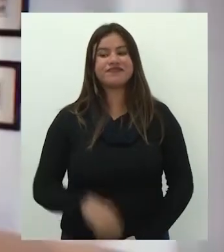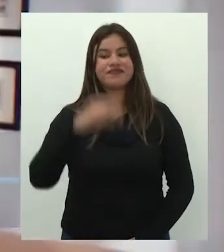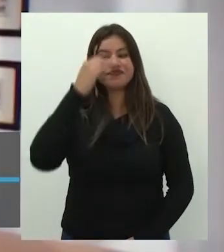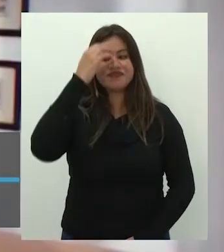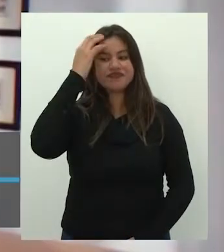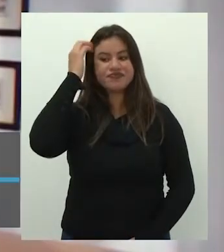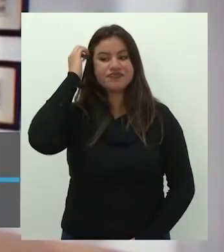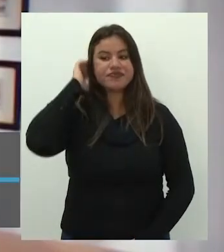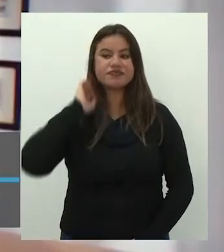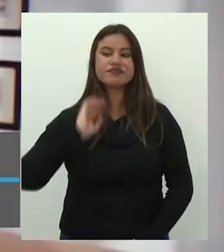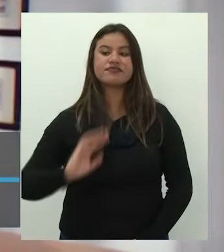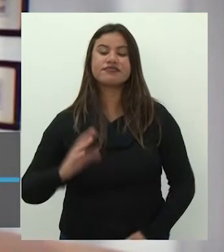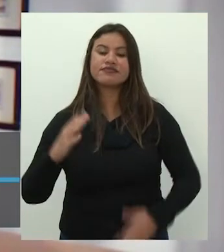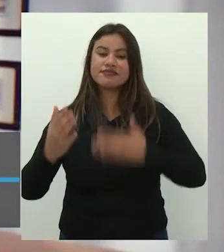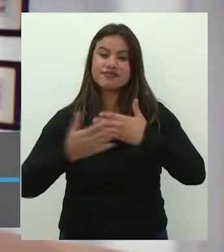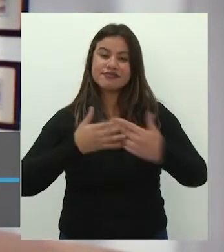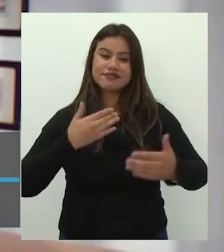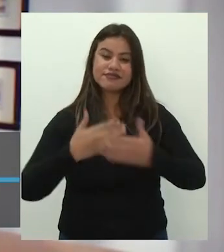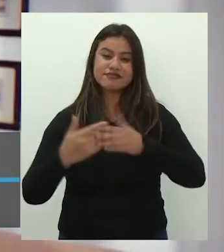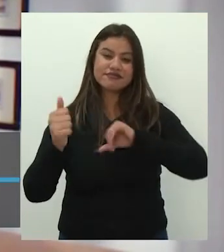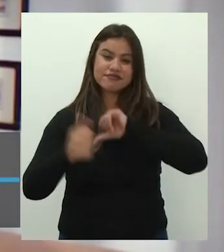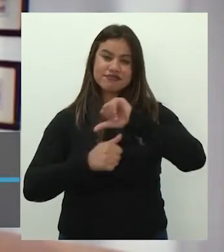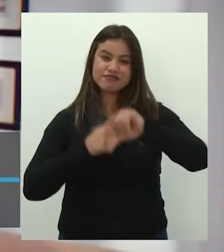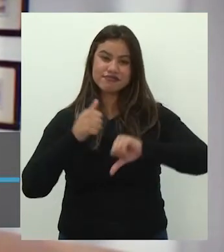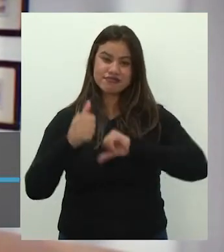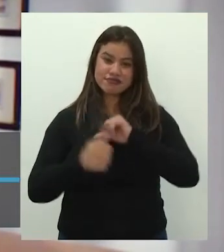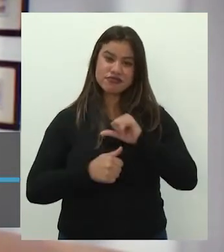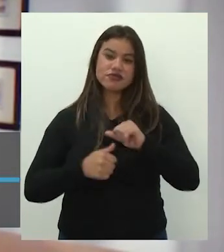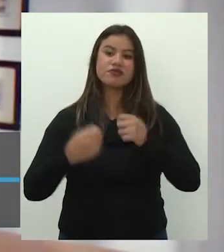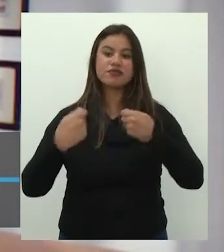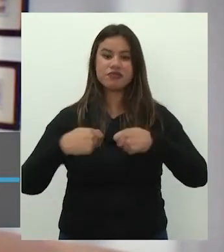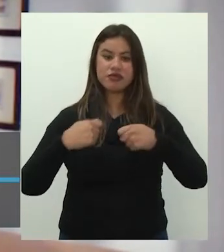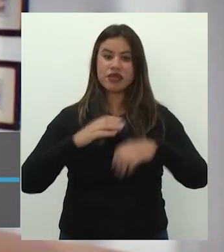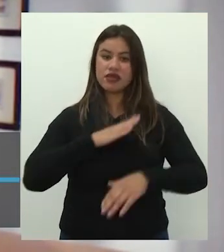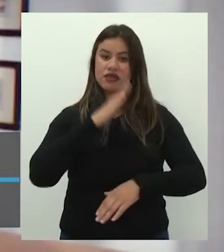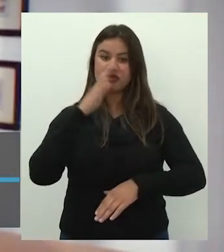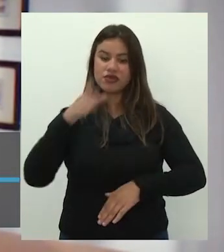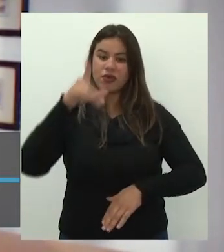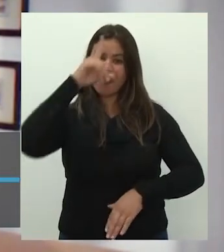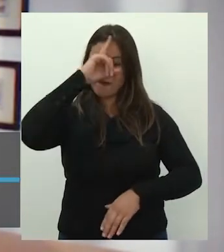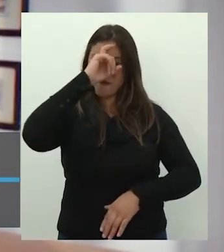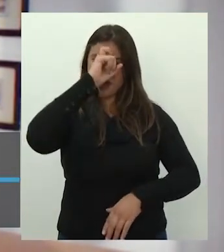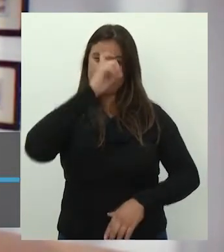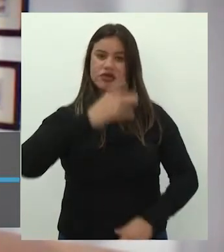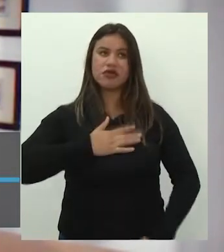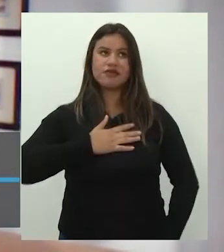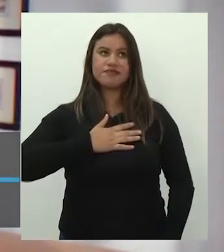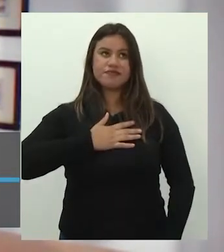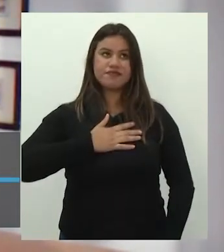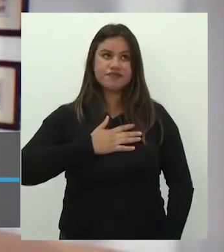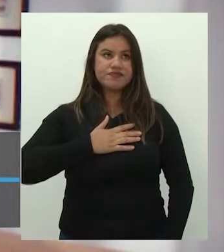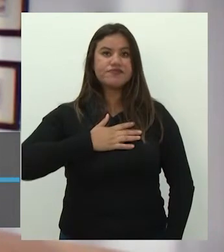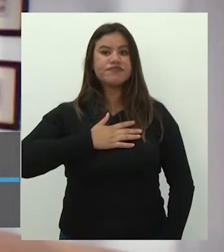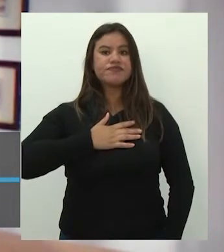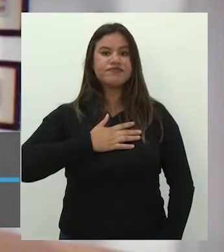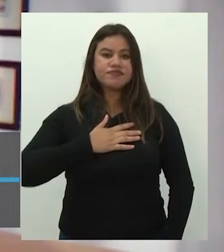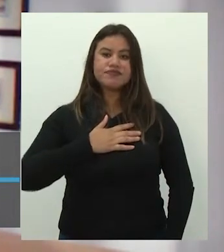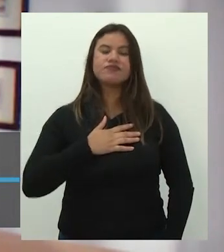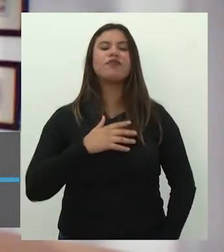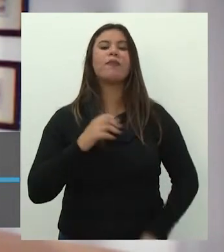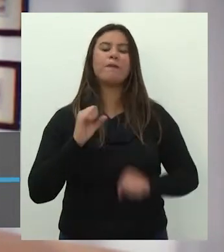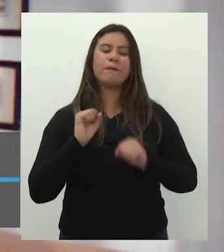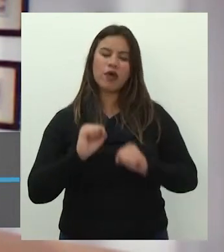Qualquer alteração que a gente tenha, tem que ir procurar auxílio médico. Lembrem sempre